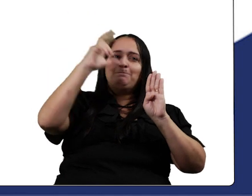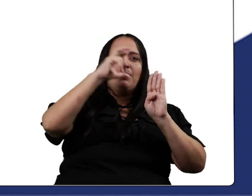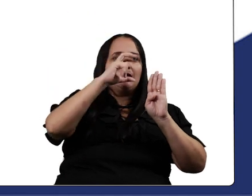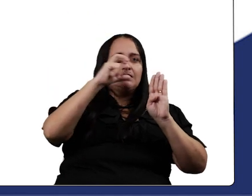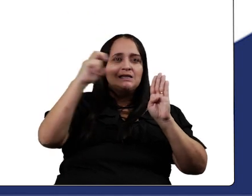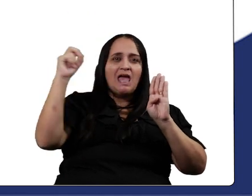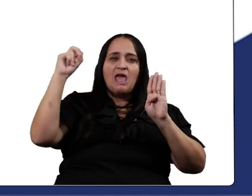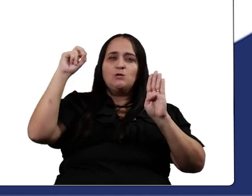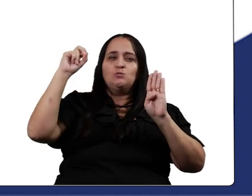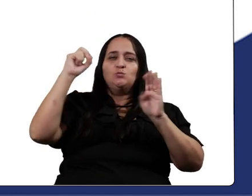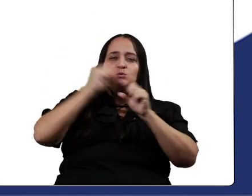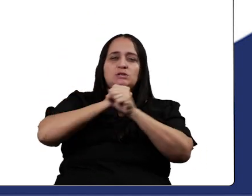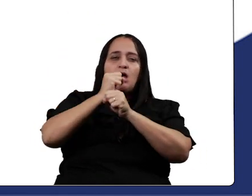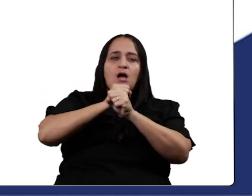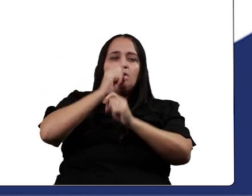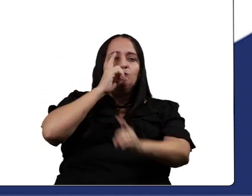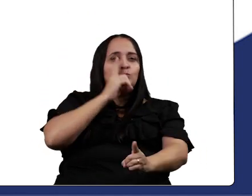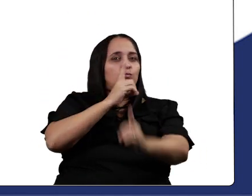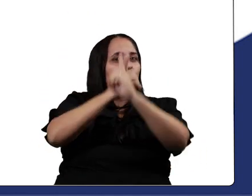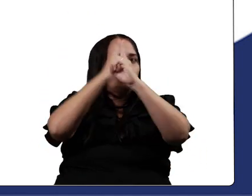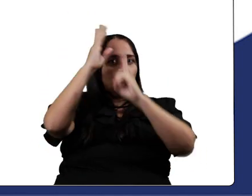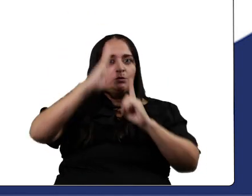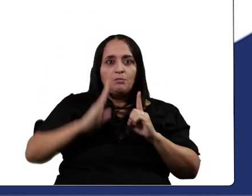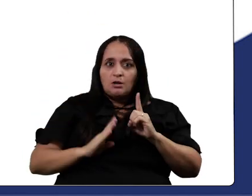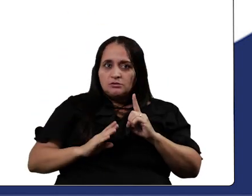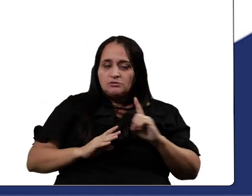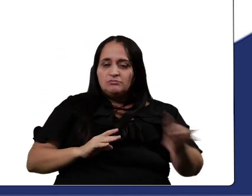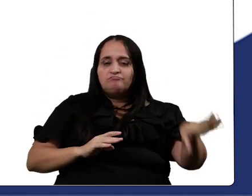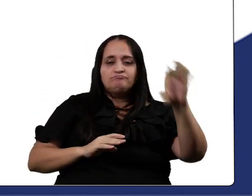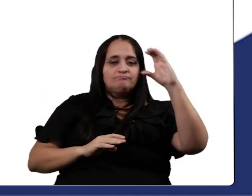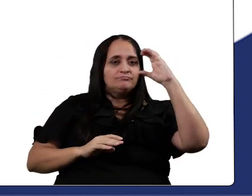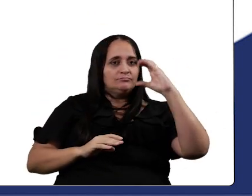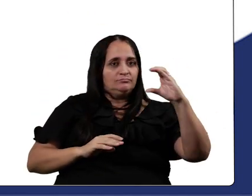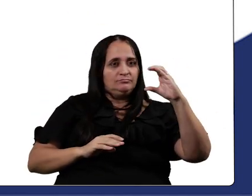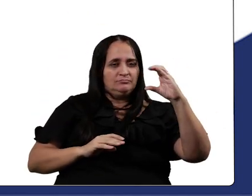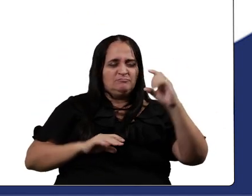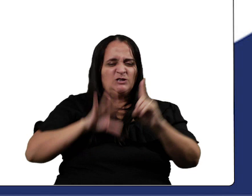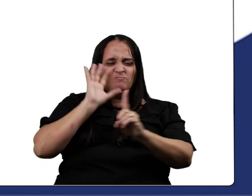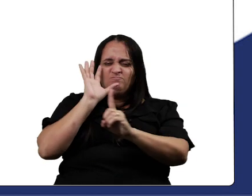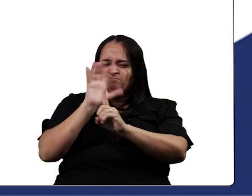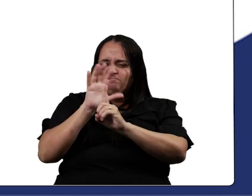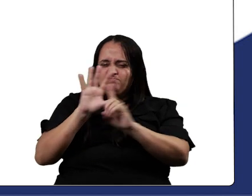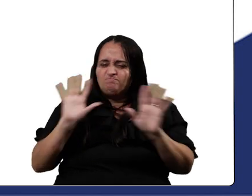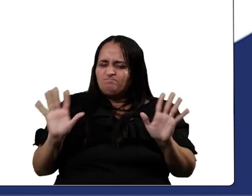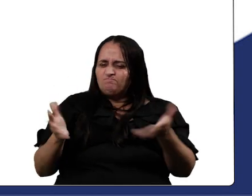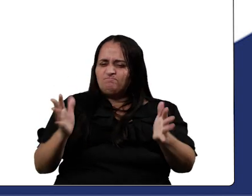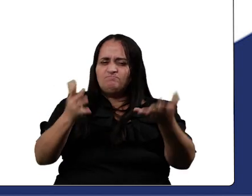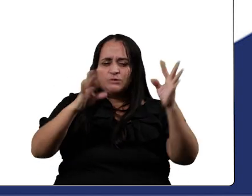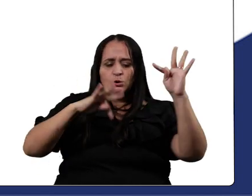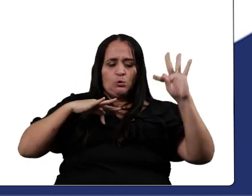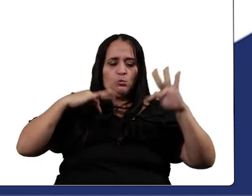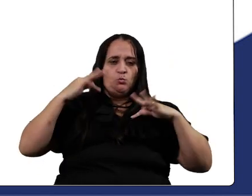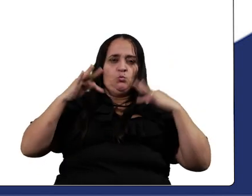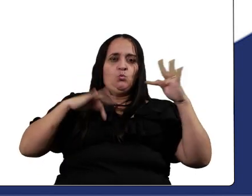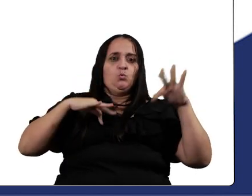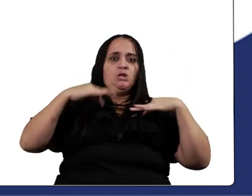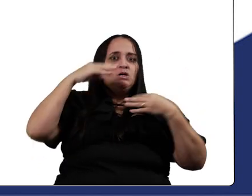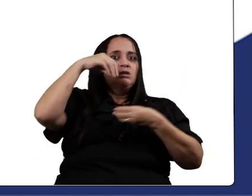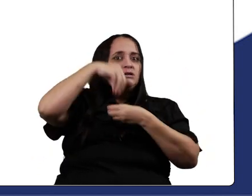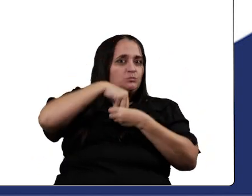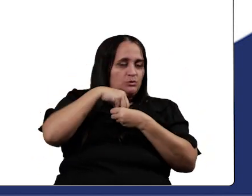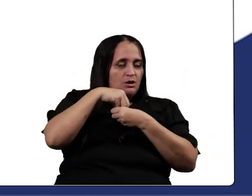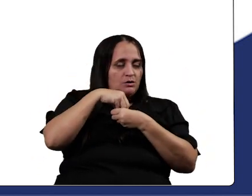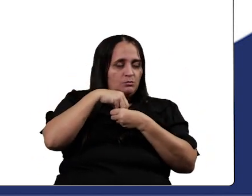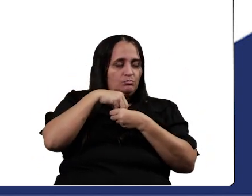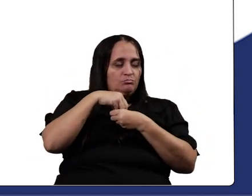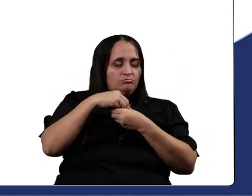do descobrimento do Brasil, ele quer incentivar o turismo interno ou quer trazer informação